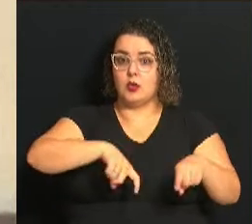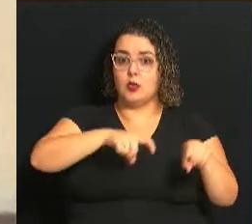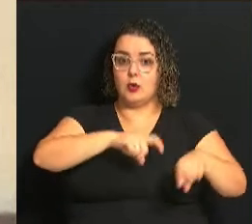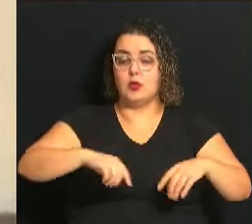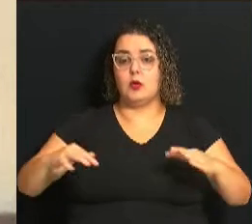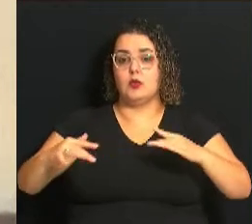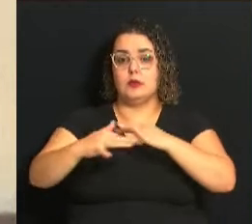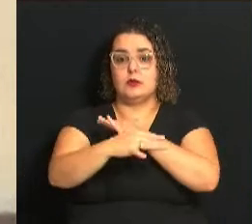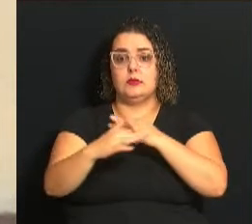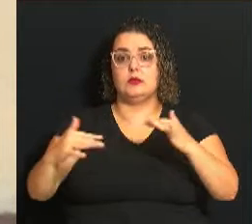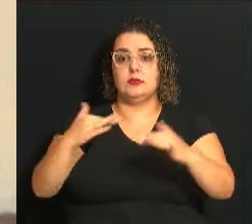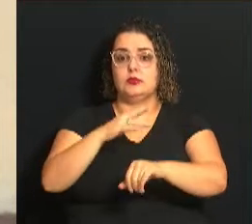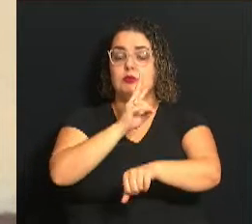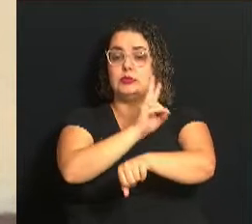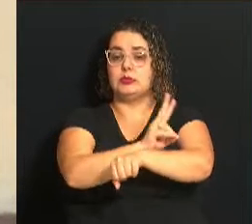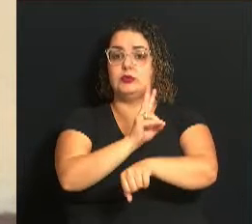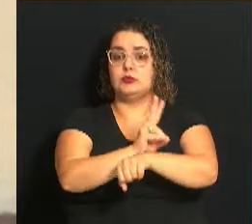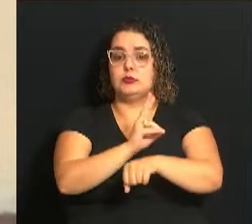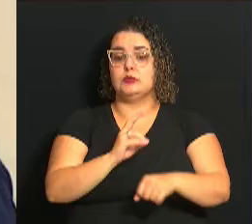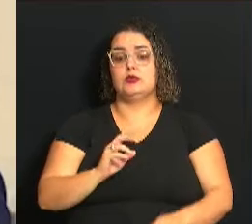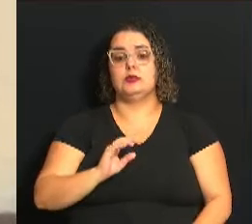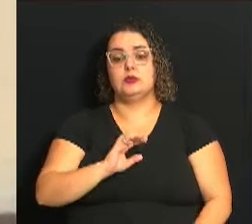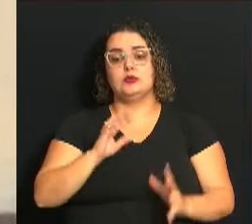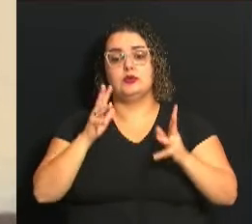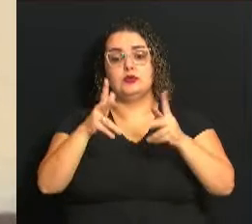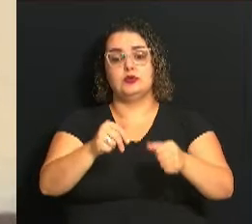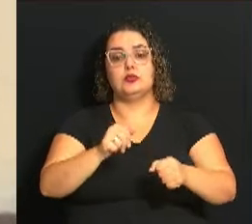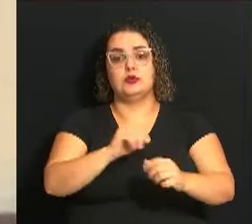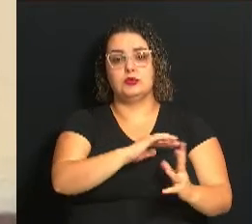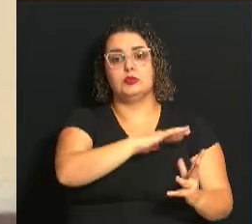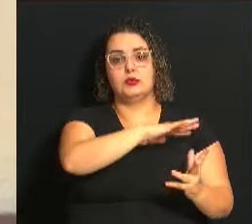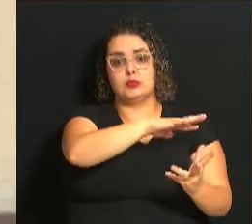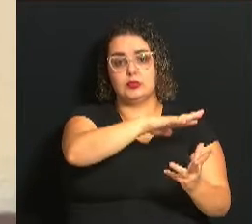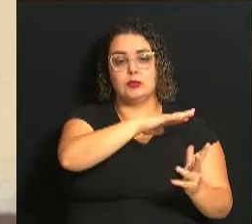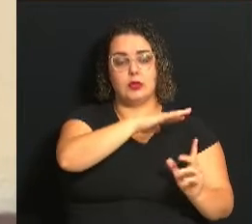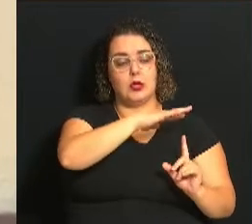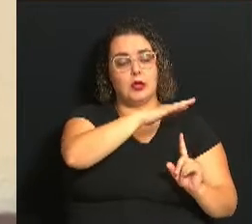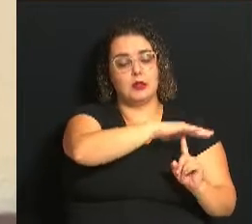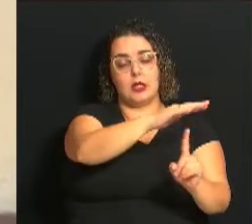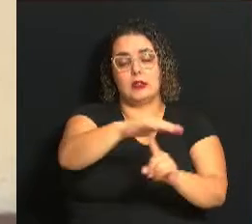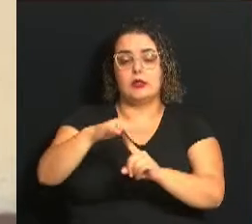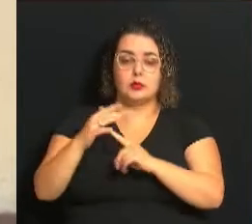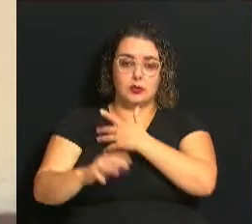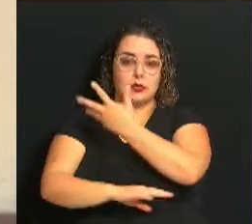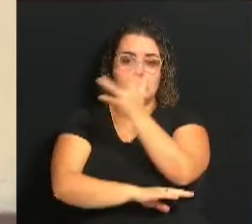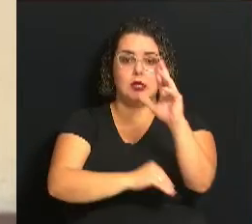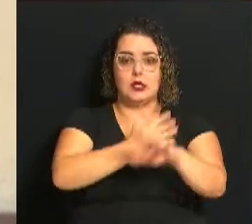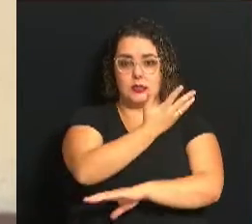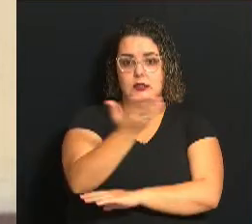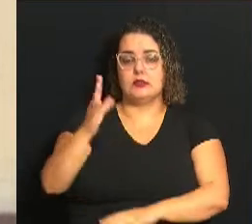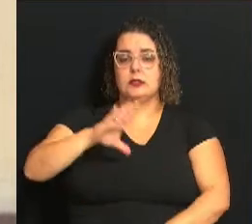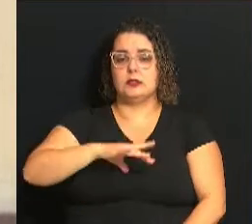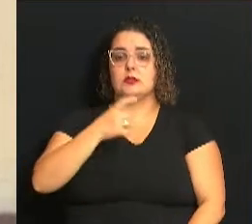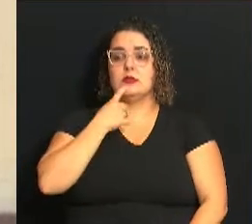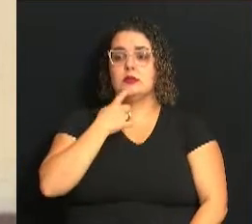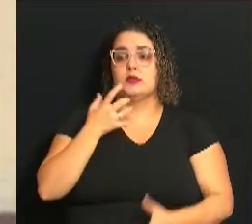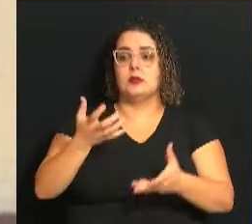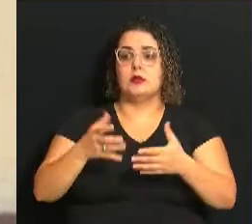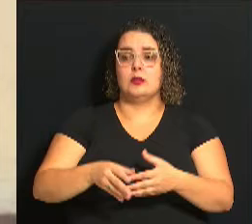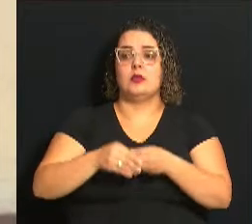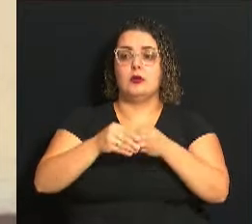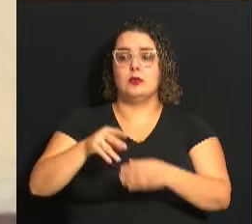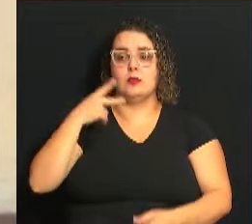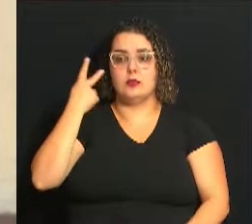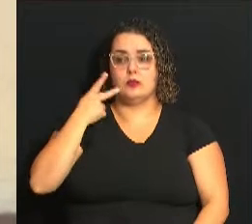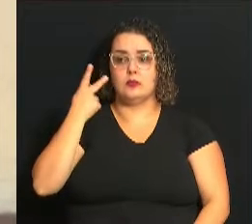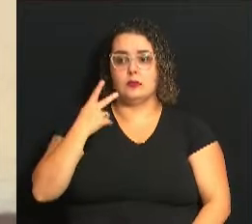área de proteção ambiental de Campinas. Gostaria de cumprimentar aqui os vereadores presentes, vereador da